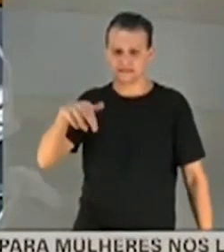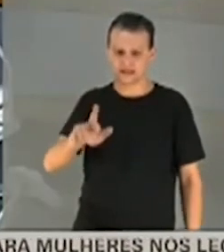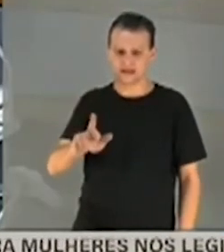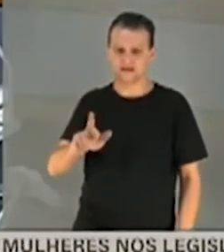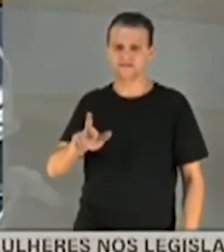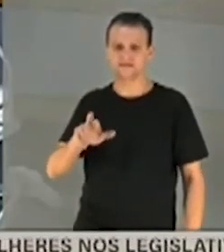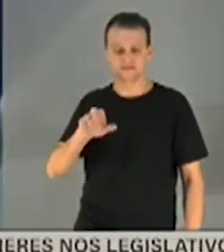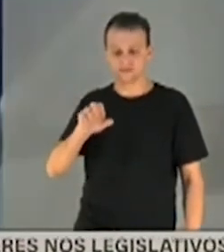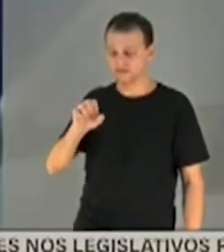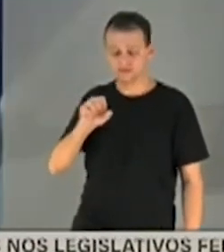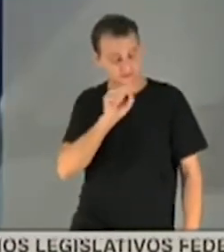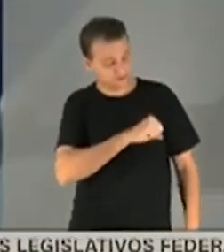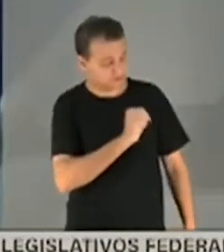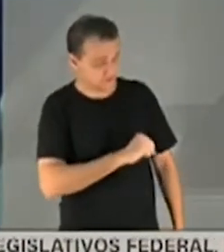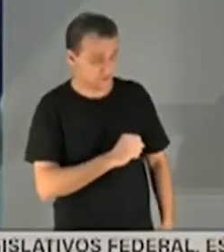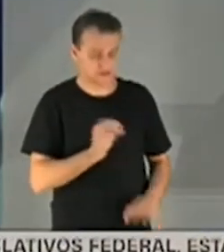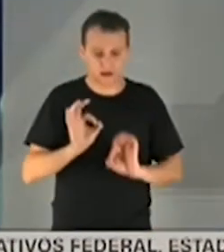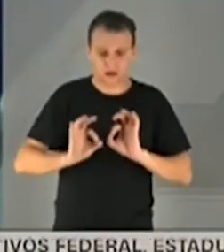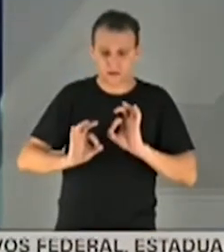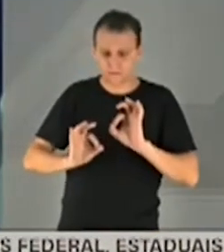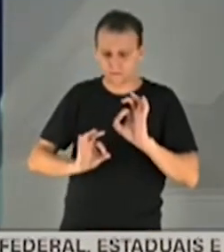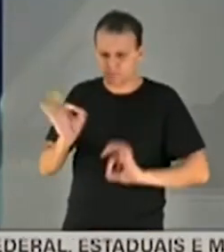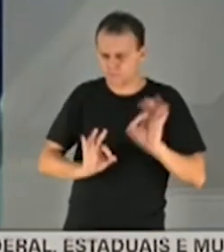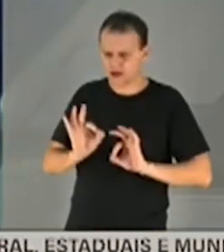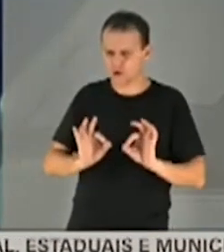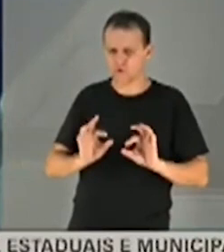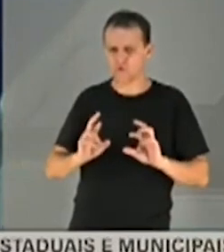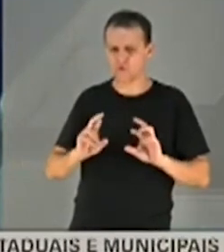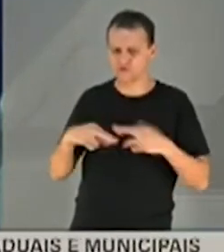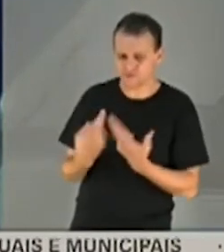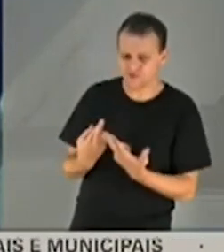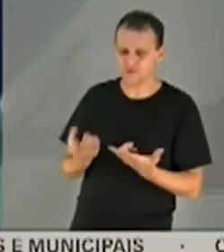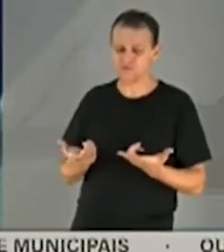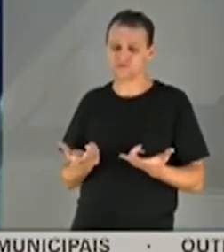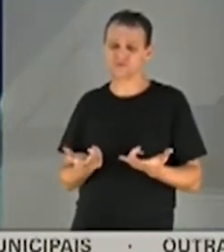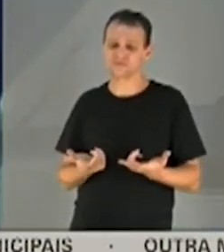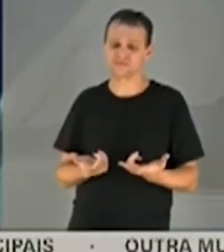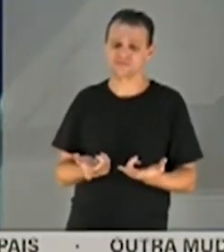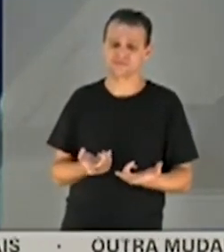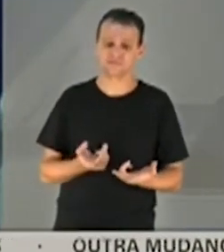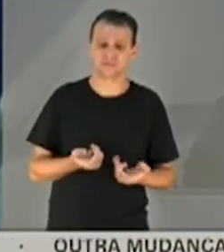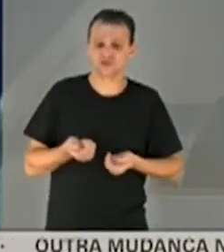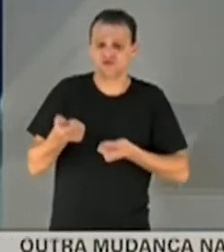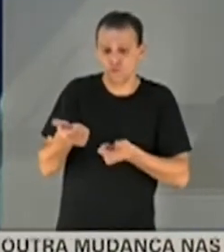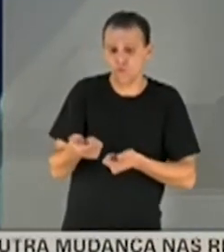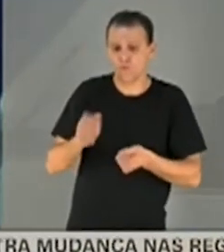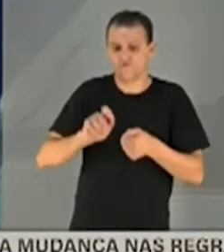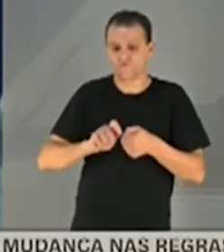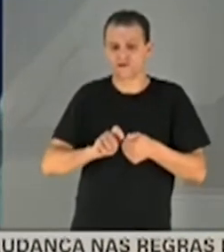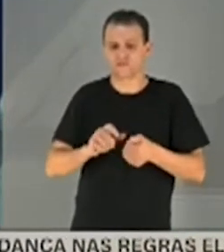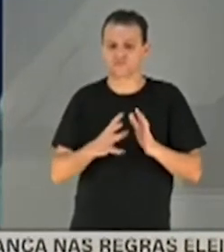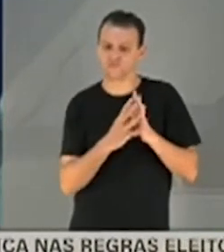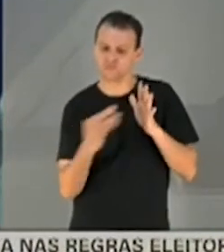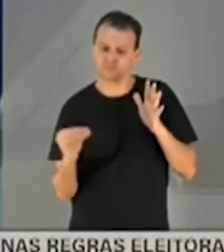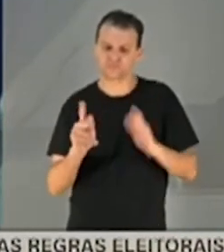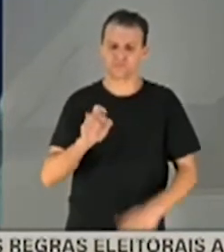Senar? Isso, agendou reuniões e inclusive indicou que fosse copiado